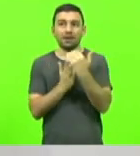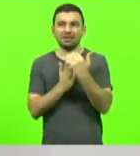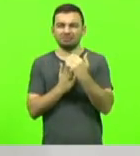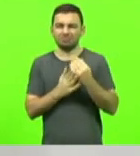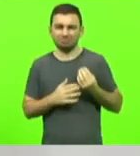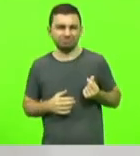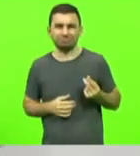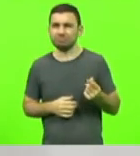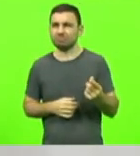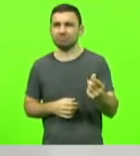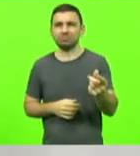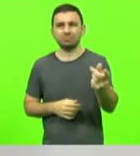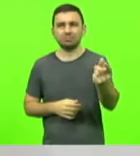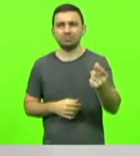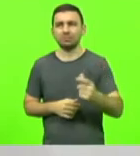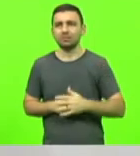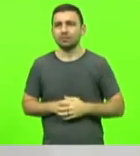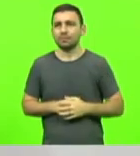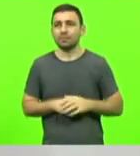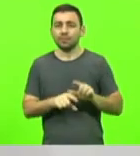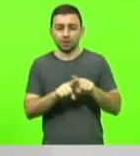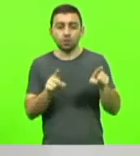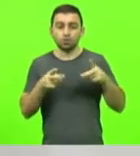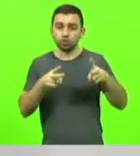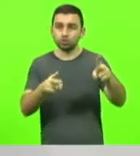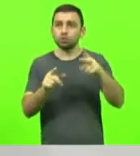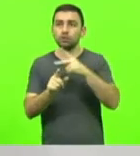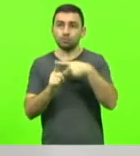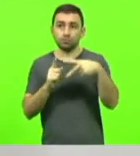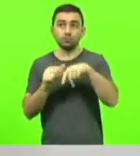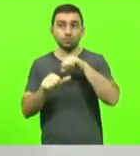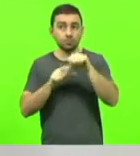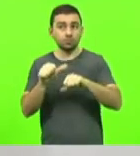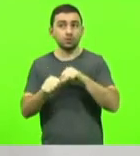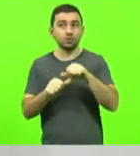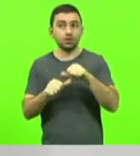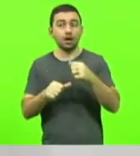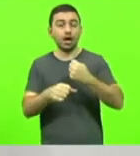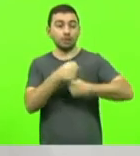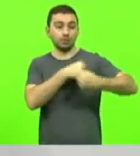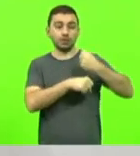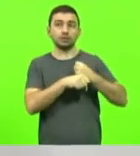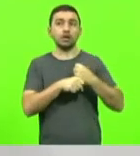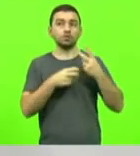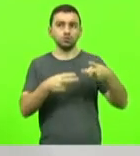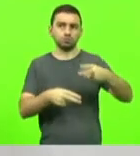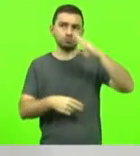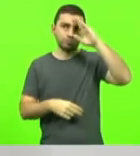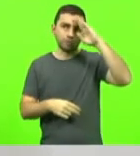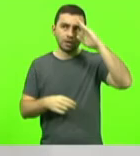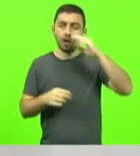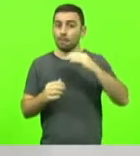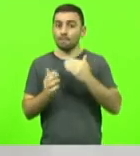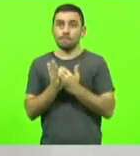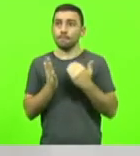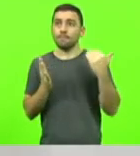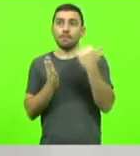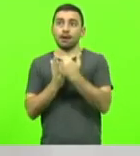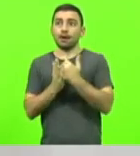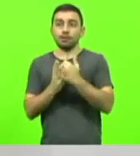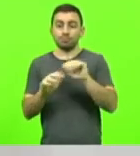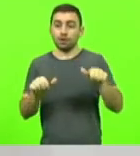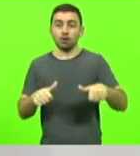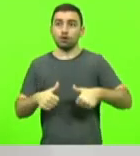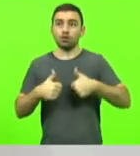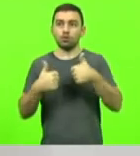vitalícios, e que continuou na reforma da Previdência Nacional do ano passado, em que os militares melhoraram a sua condição